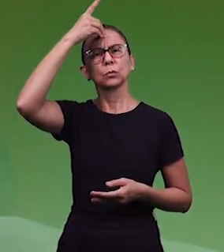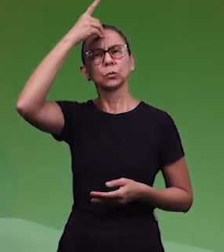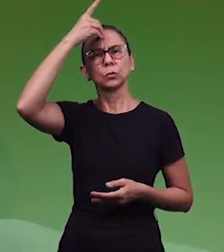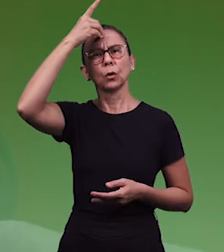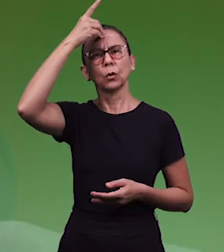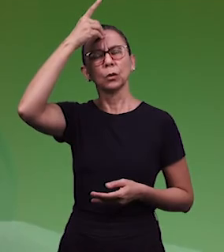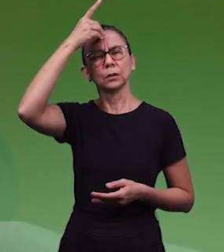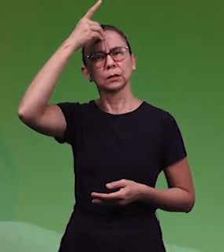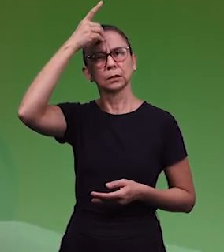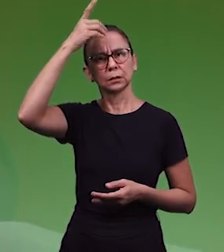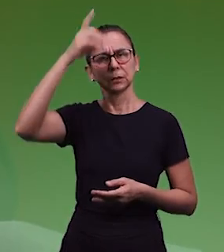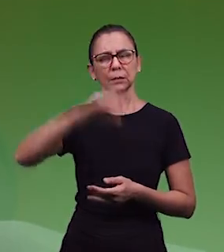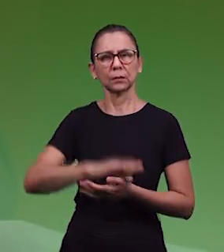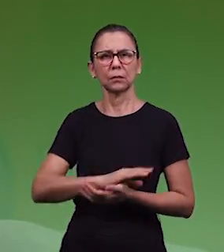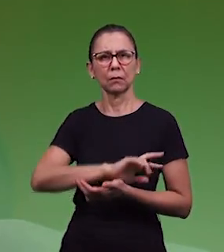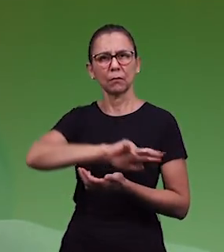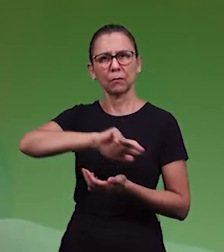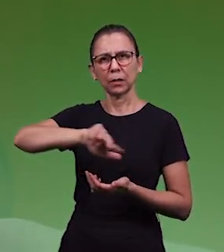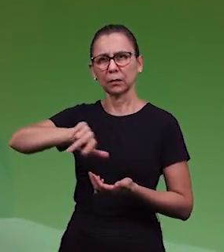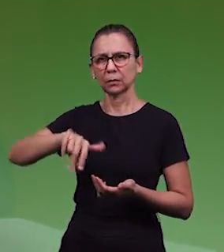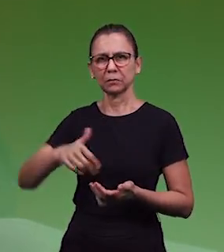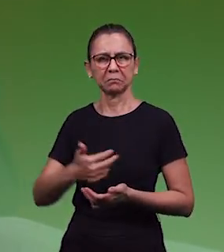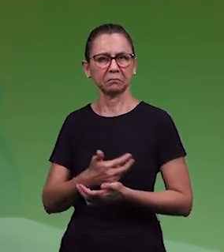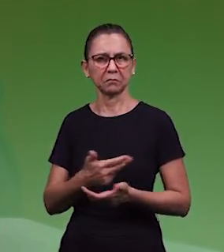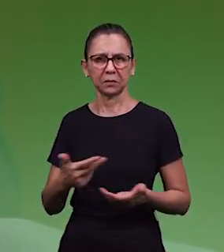que eu pastoreava,